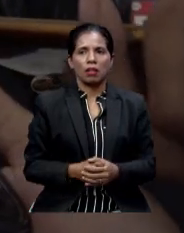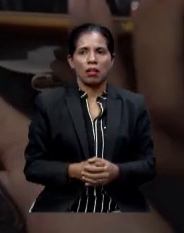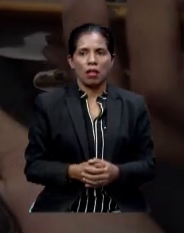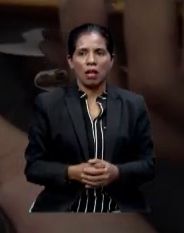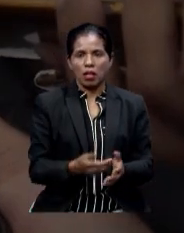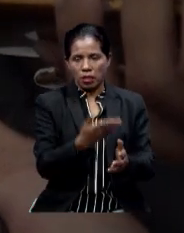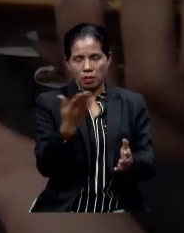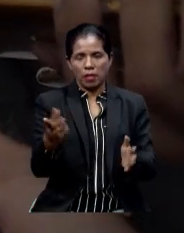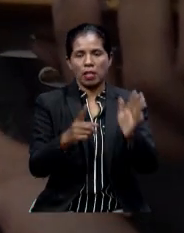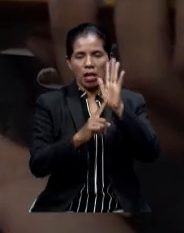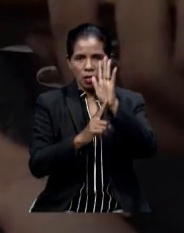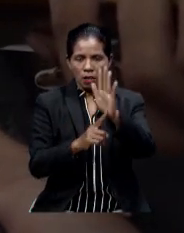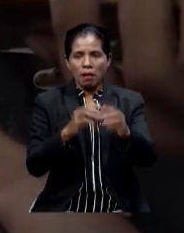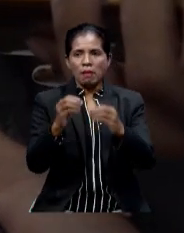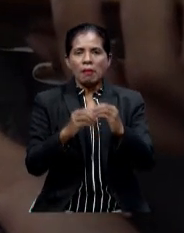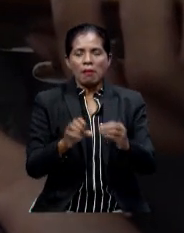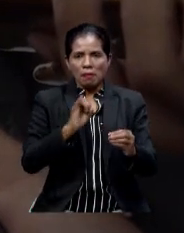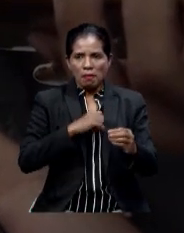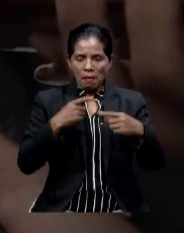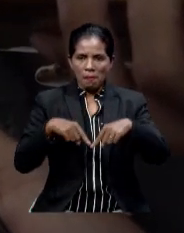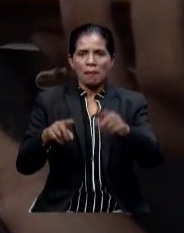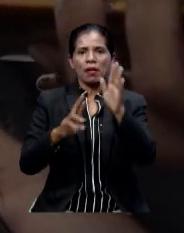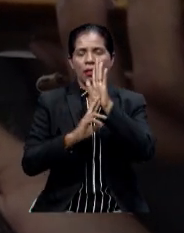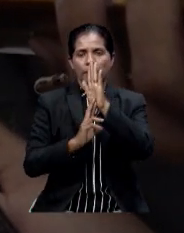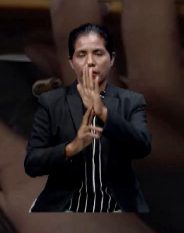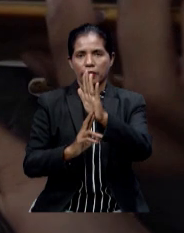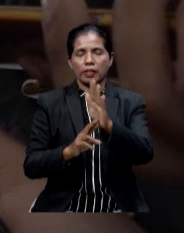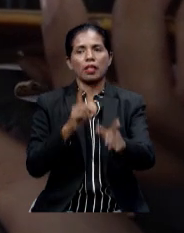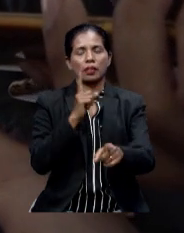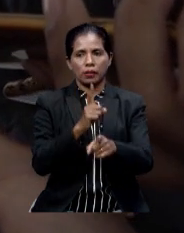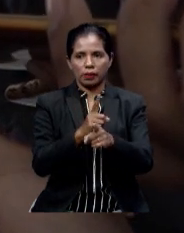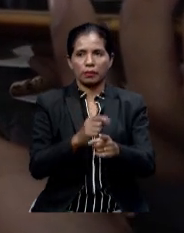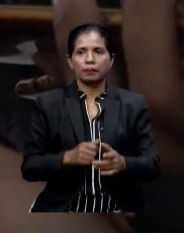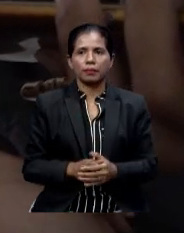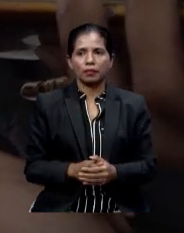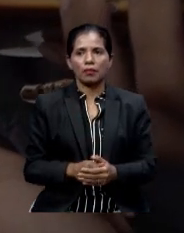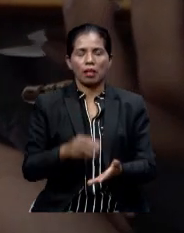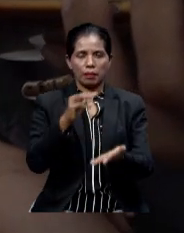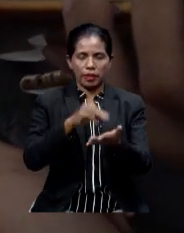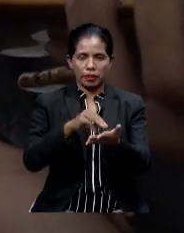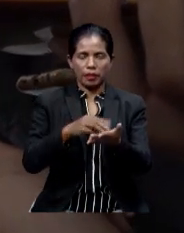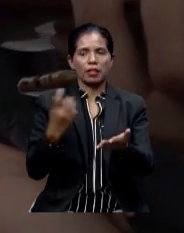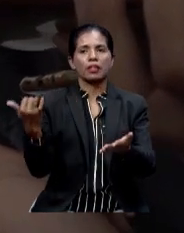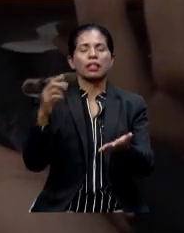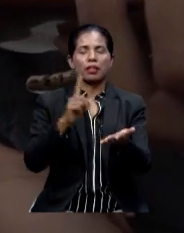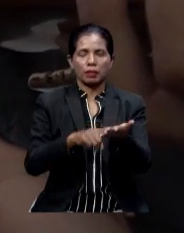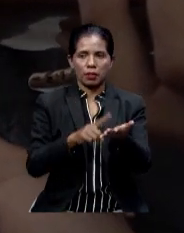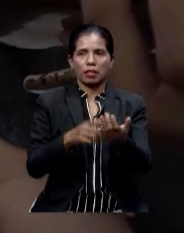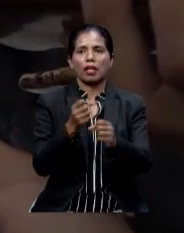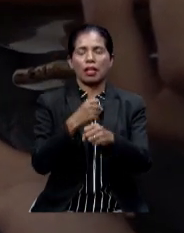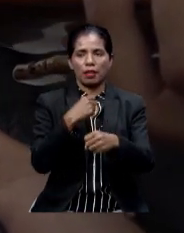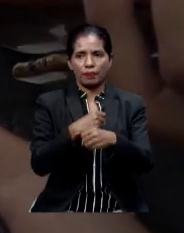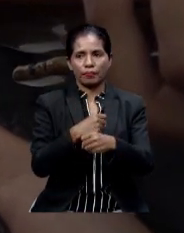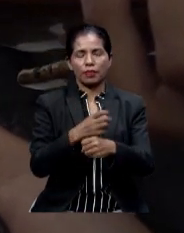e acabou de ser publicado na CATAC, vai em representação. Claro, CATAC, a matéria não vai ser debate, nem halau relona,